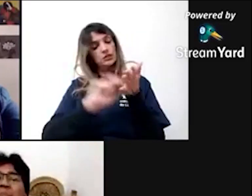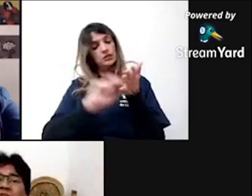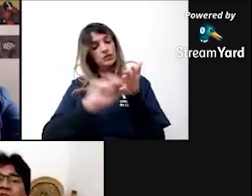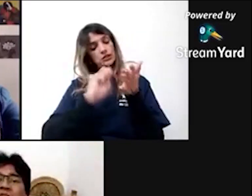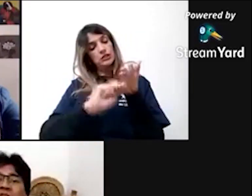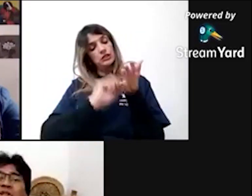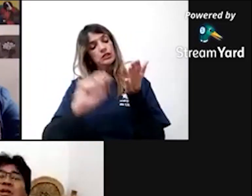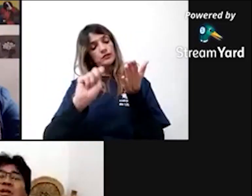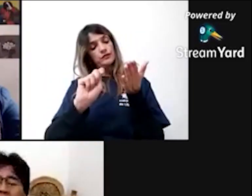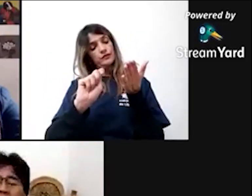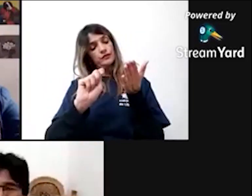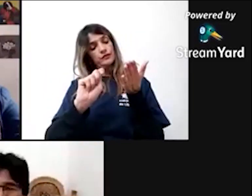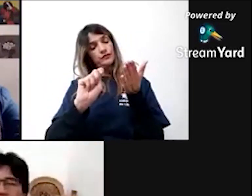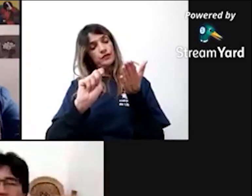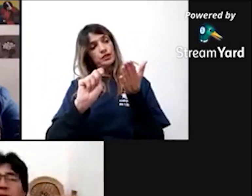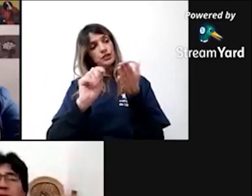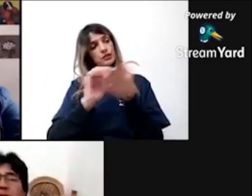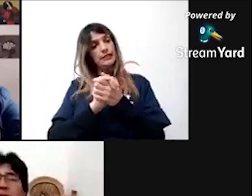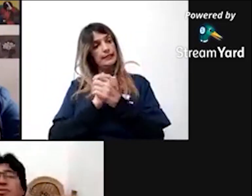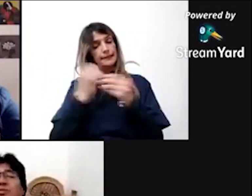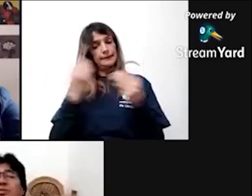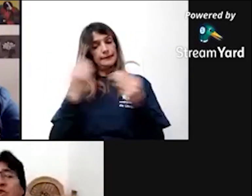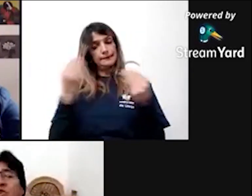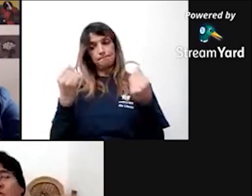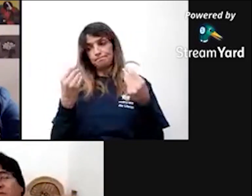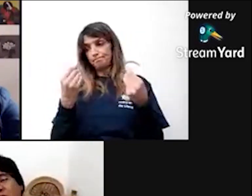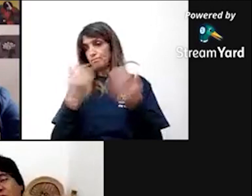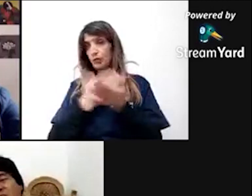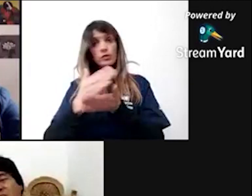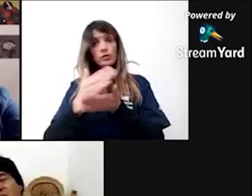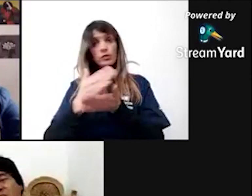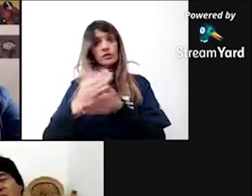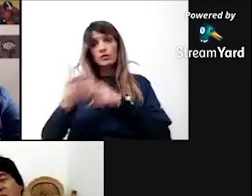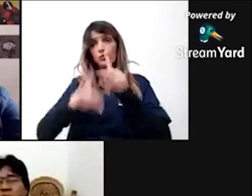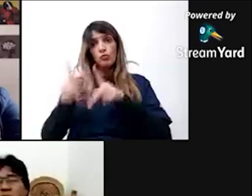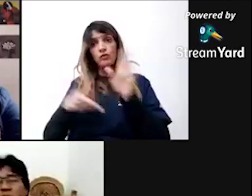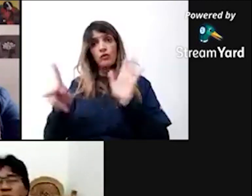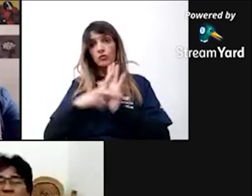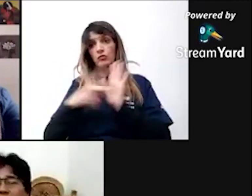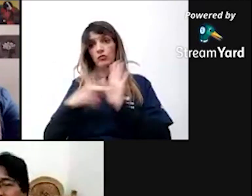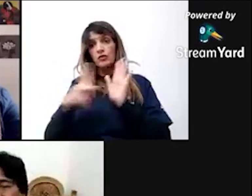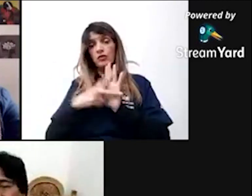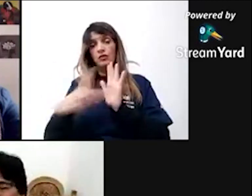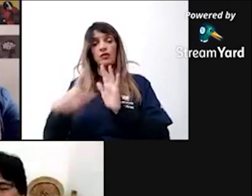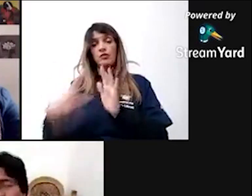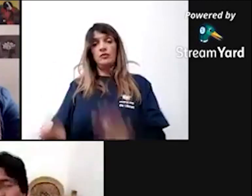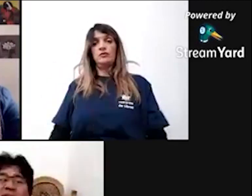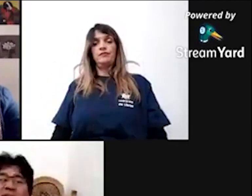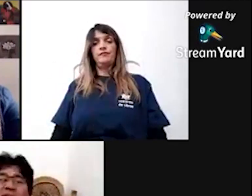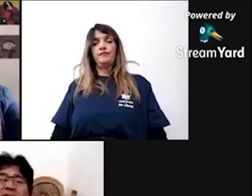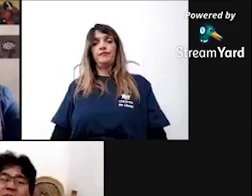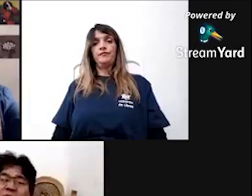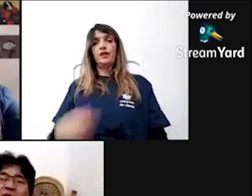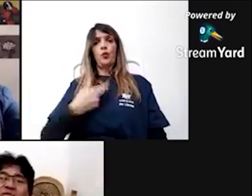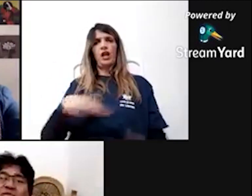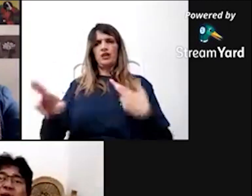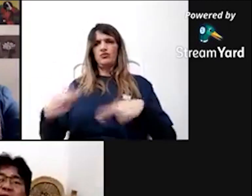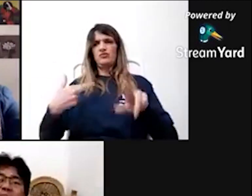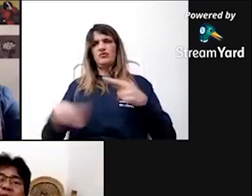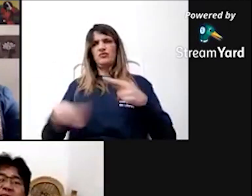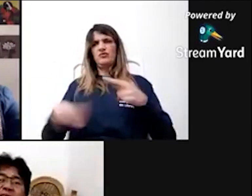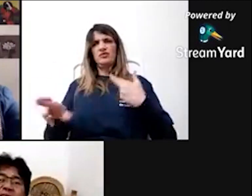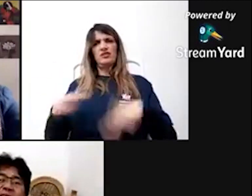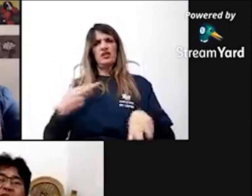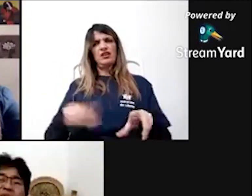a partir daquilo do seu povo. Então está presente ali a religiosidade do povo,